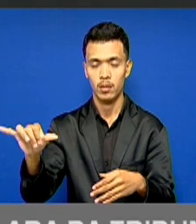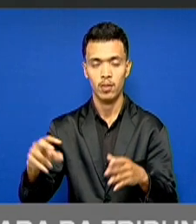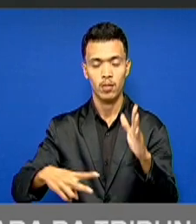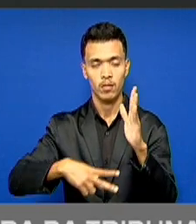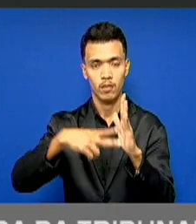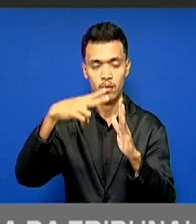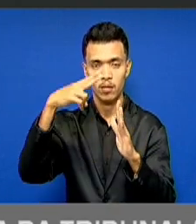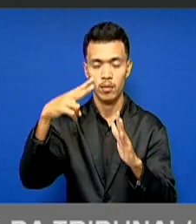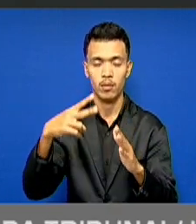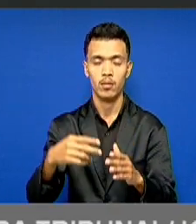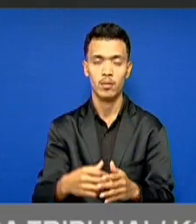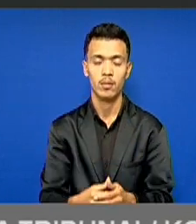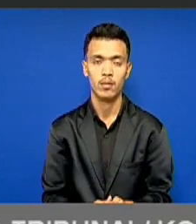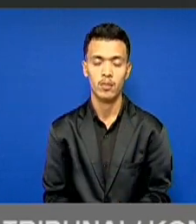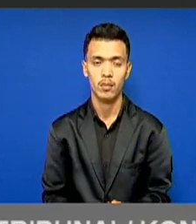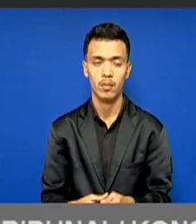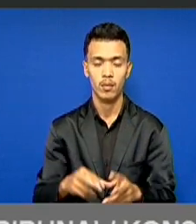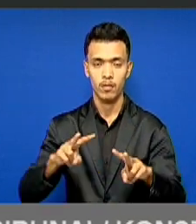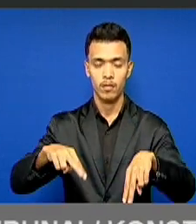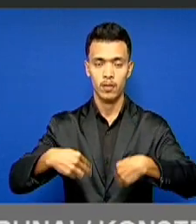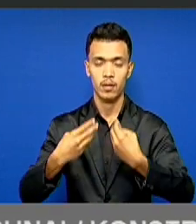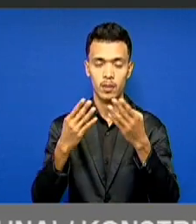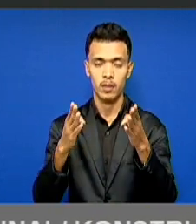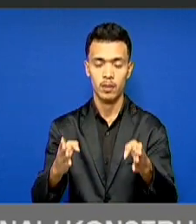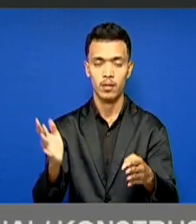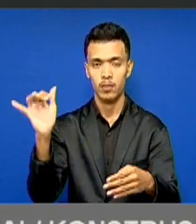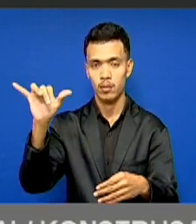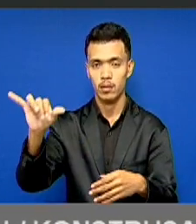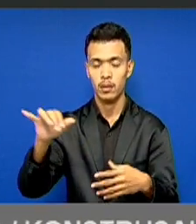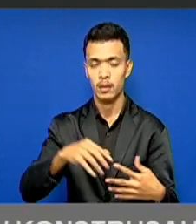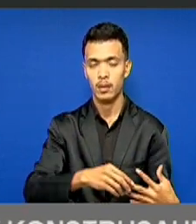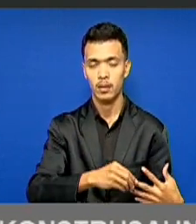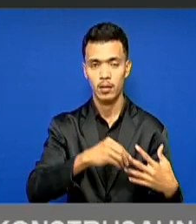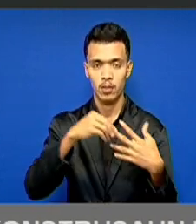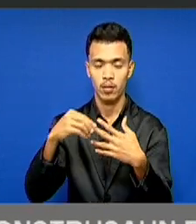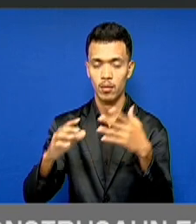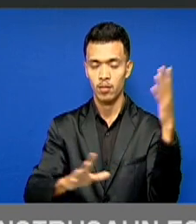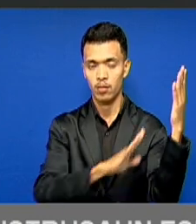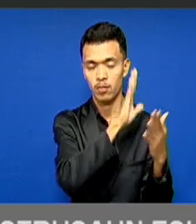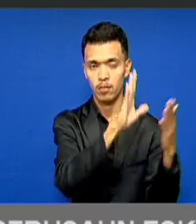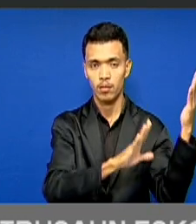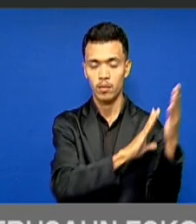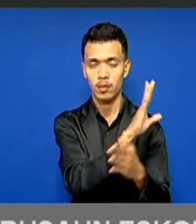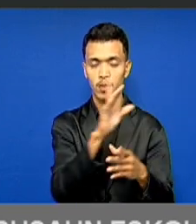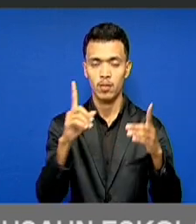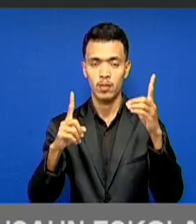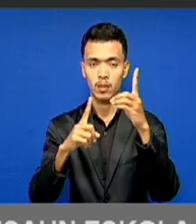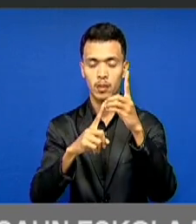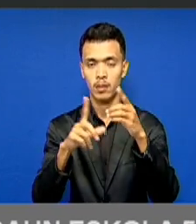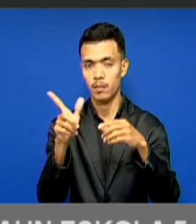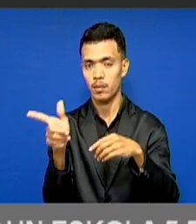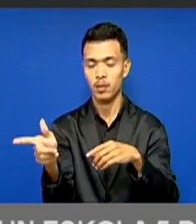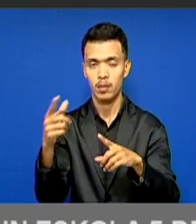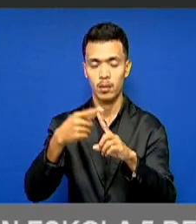valoriza, luta na insira bemak lutona. Liliu ba comemoração 20 de